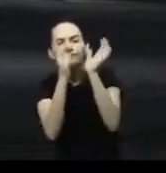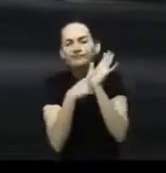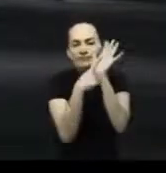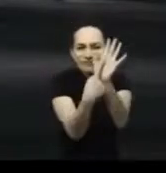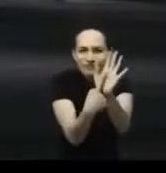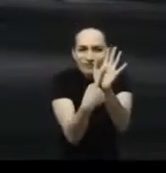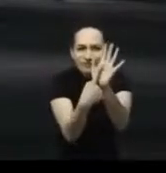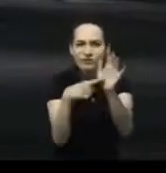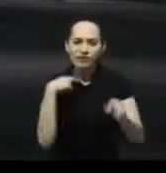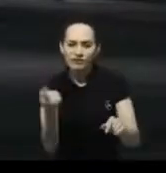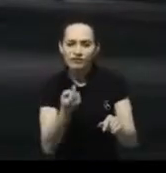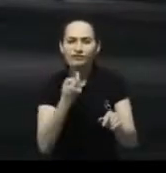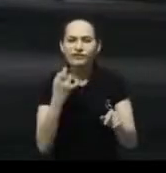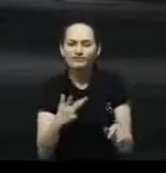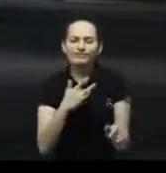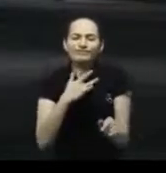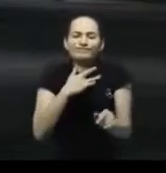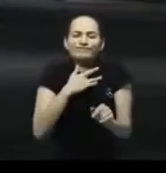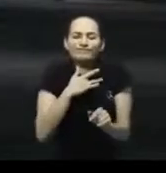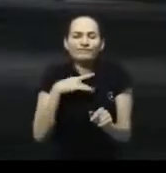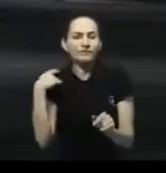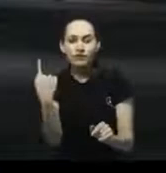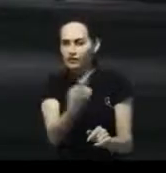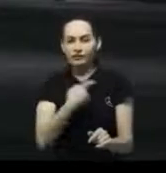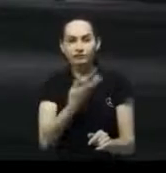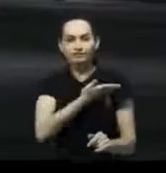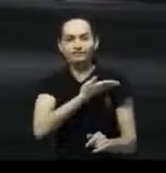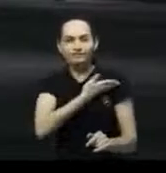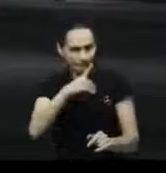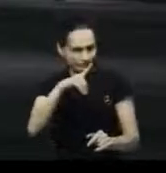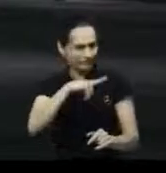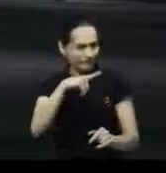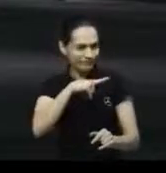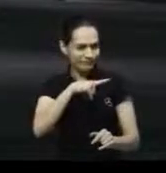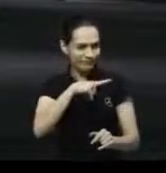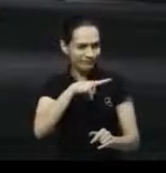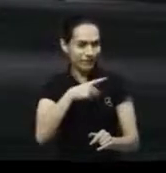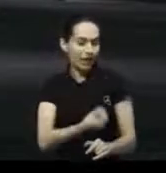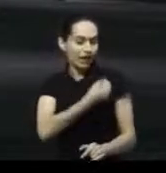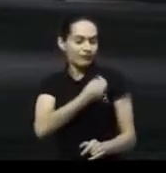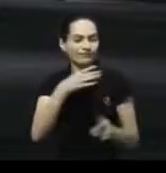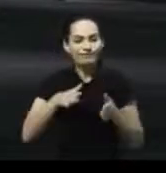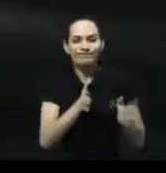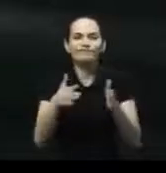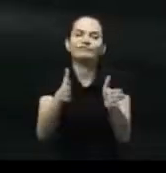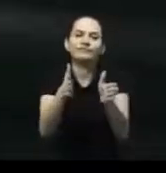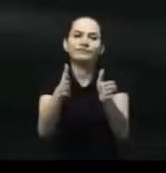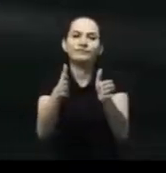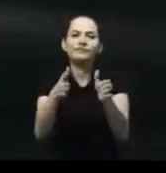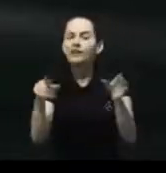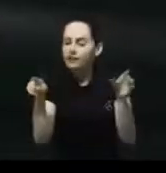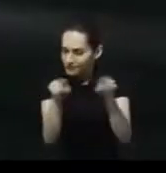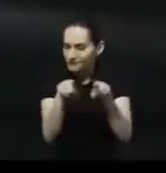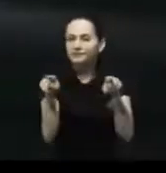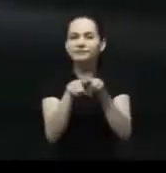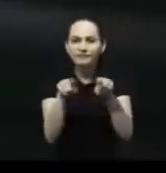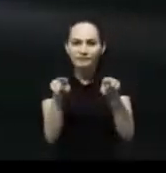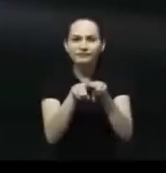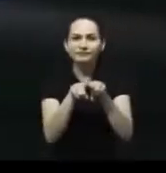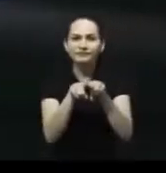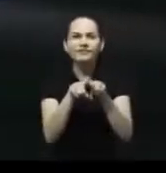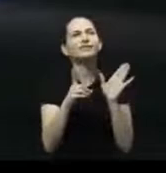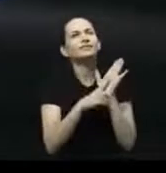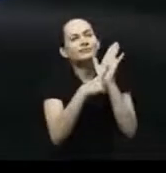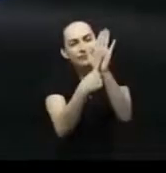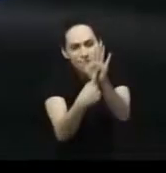refletisse toda paixão que os nossos amigos caminhoneiros têm pela vida nas estradas e que também